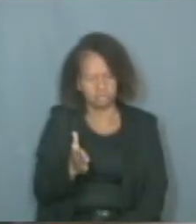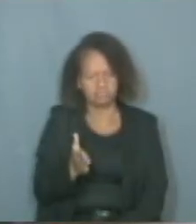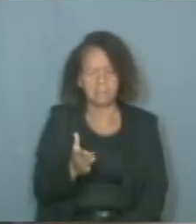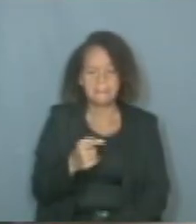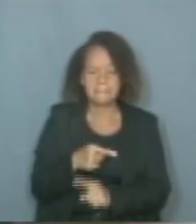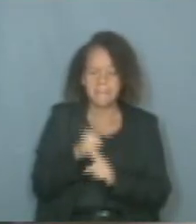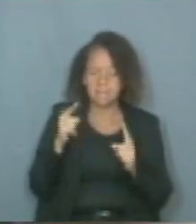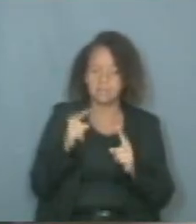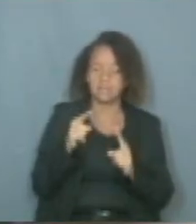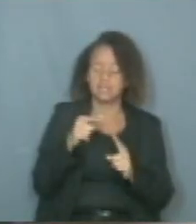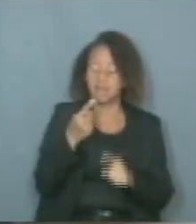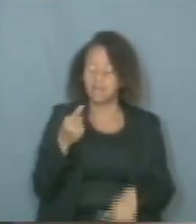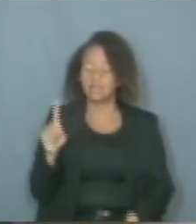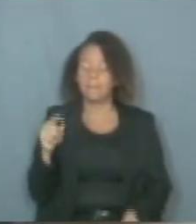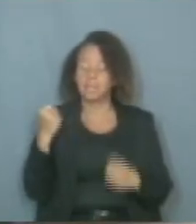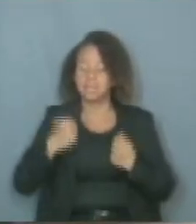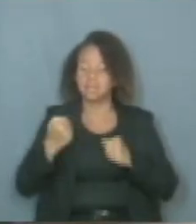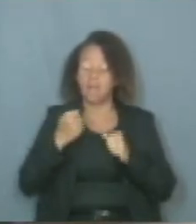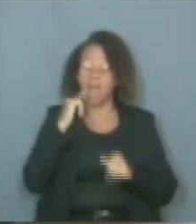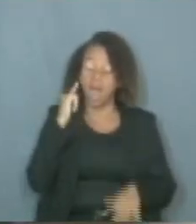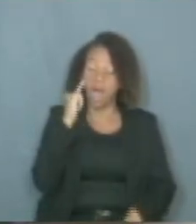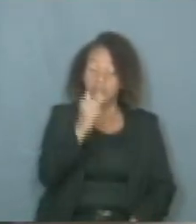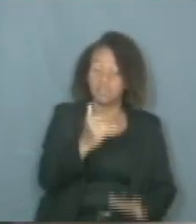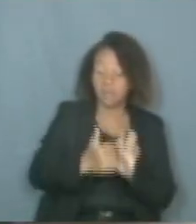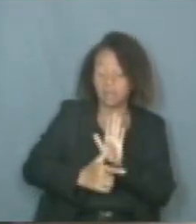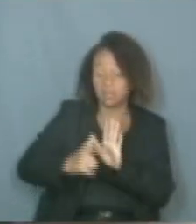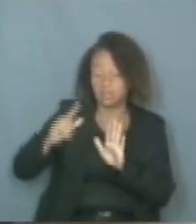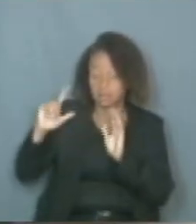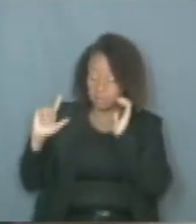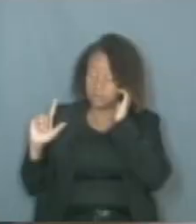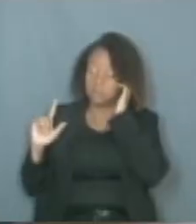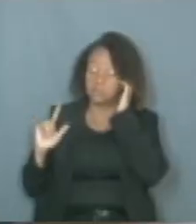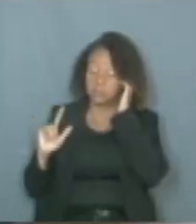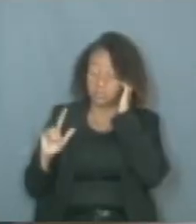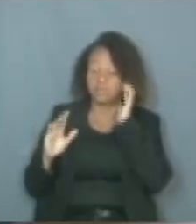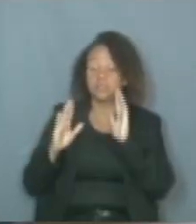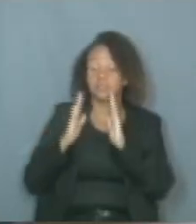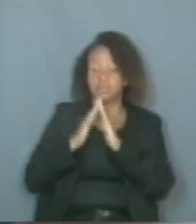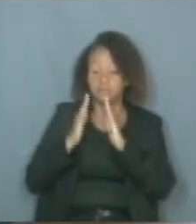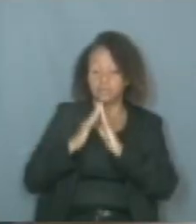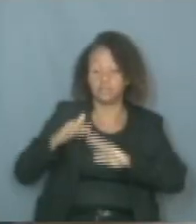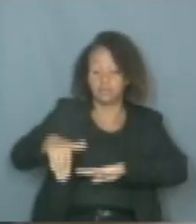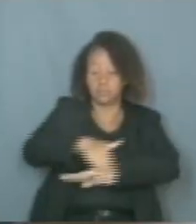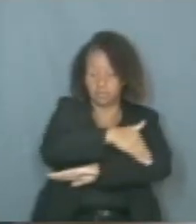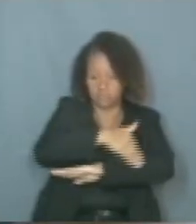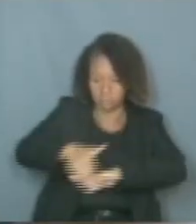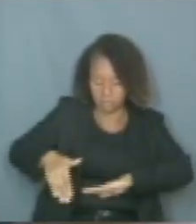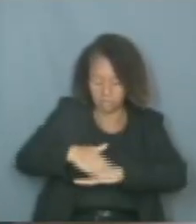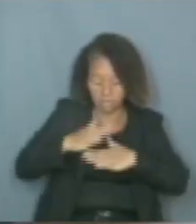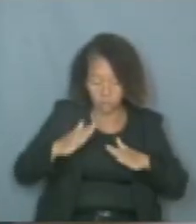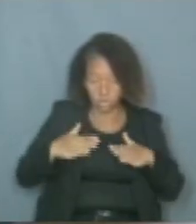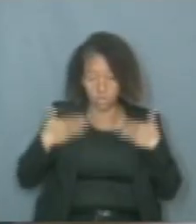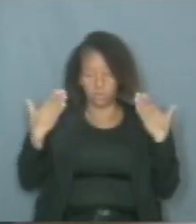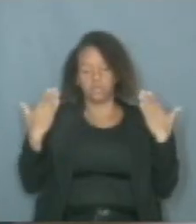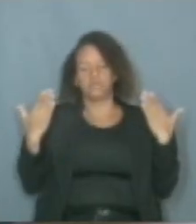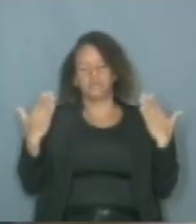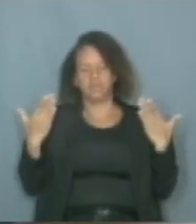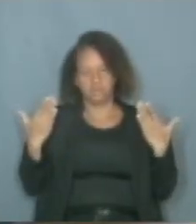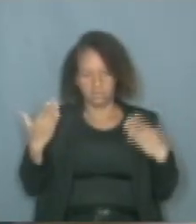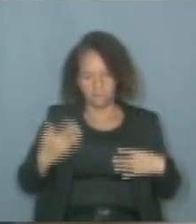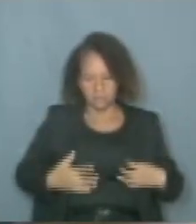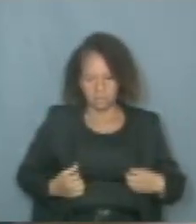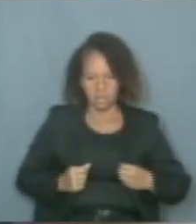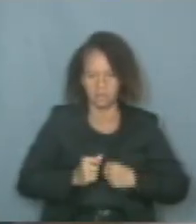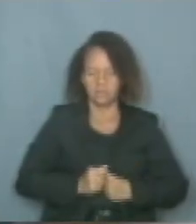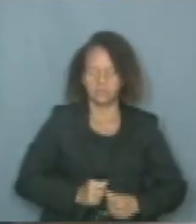mas essas ações precisam ser avisadas com antecedência para as pessoas em situação de rua não serem surpreendidas e não